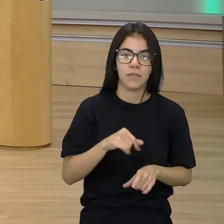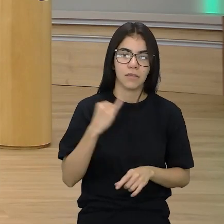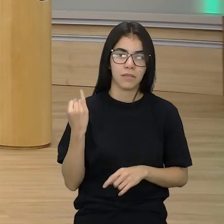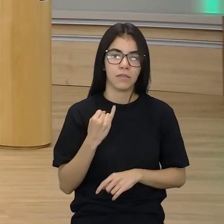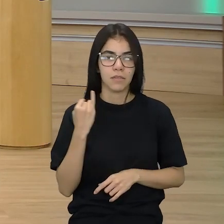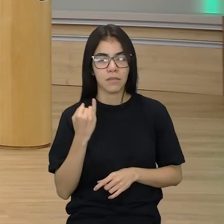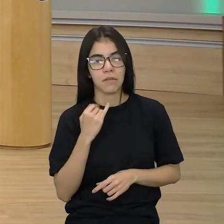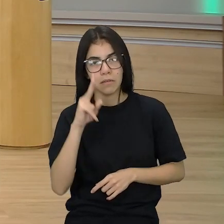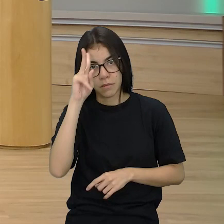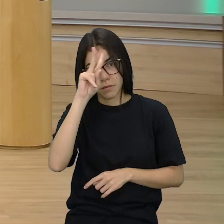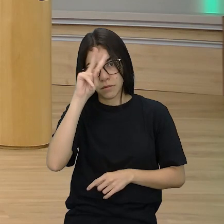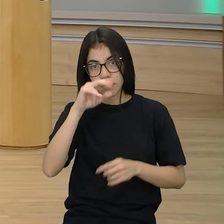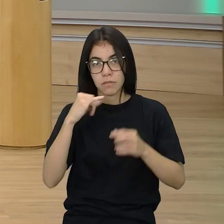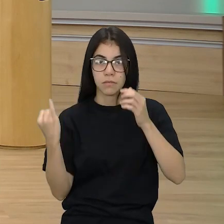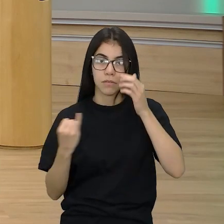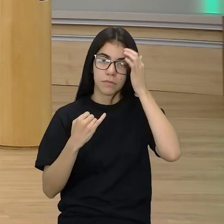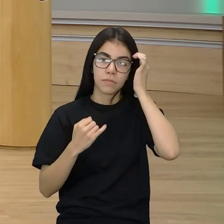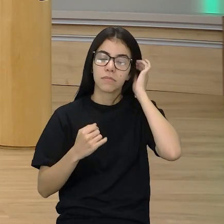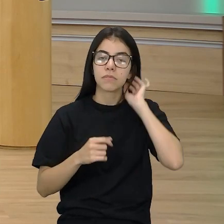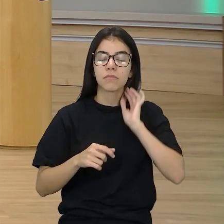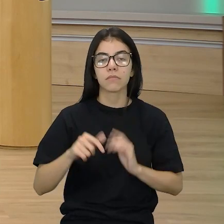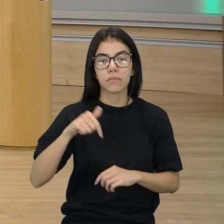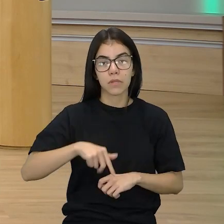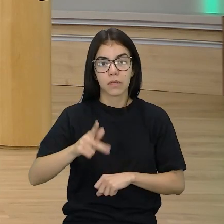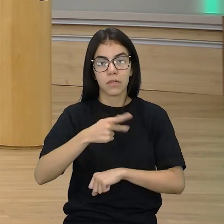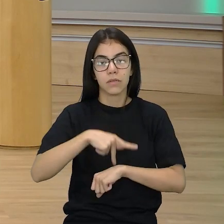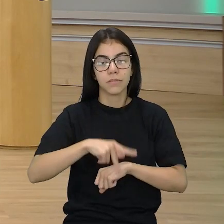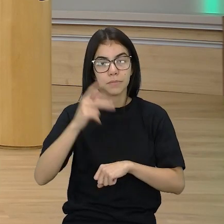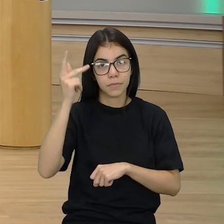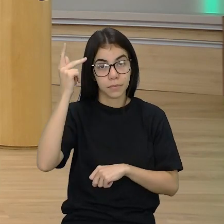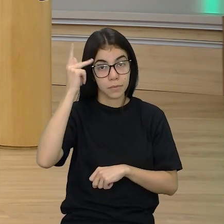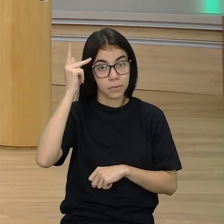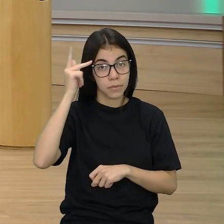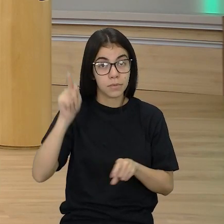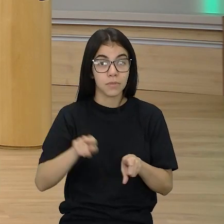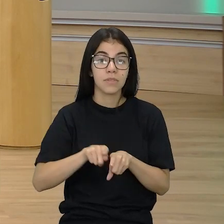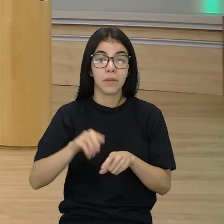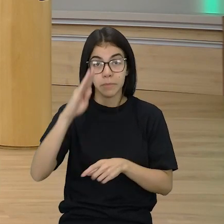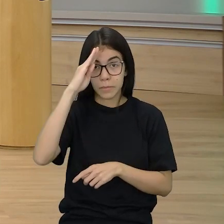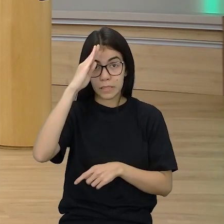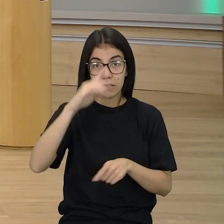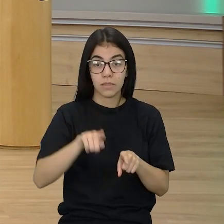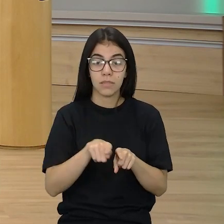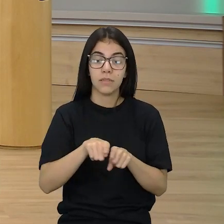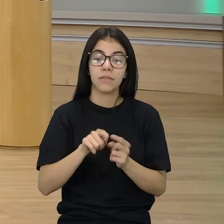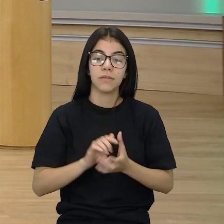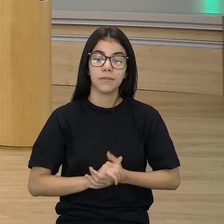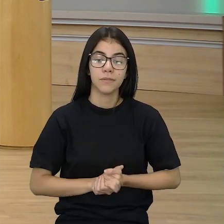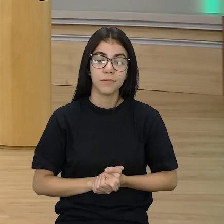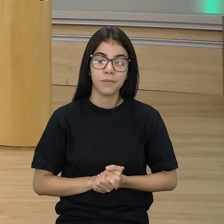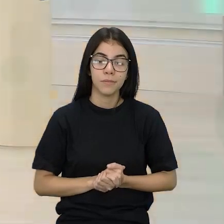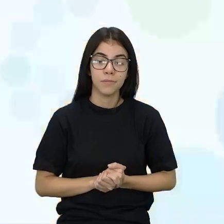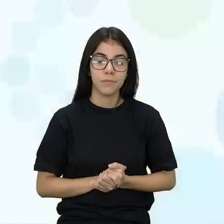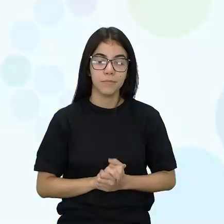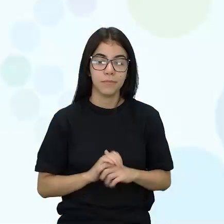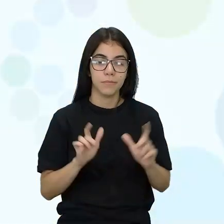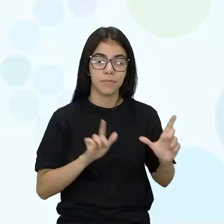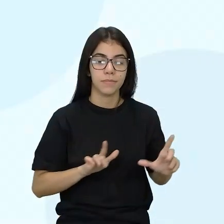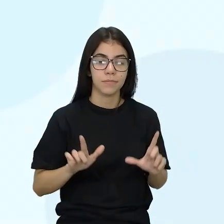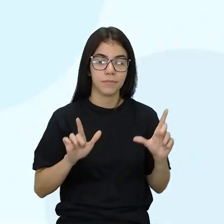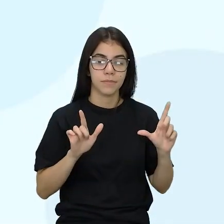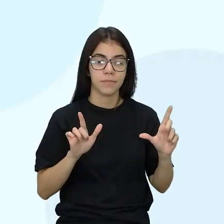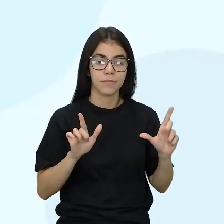para a história do nosso país, a história aqui de São Paulo, principalmente, pessoal. Olha só, vamos ali na tela.